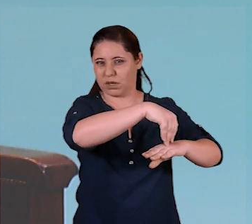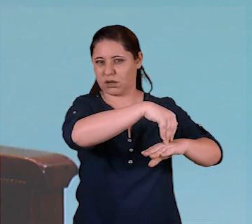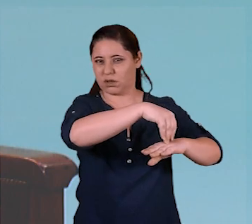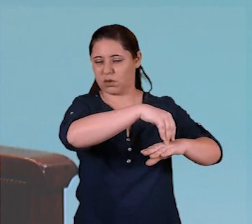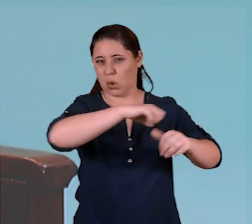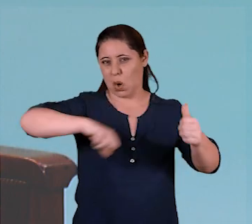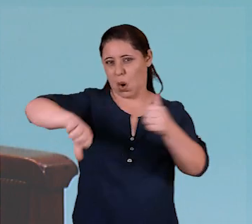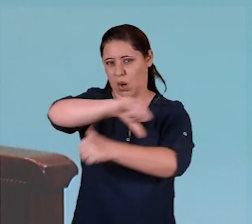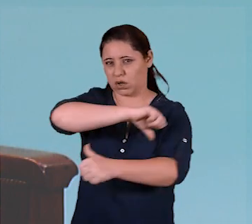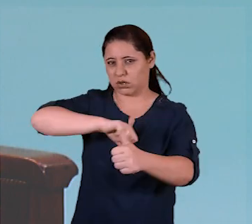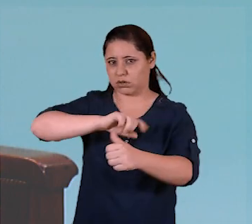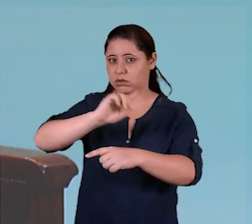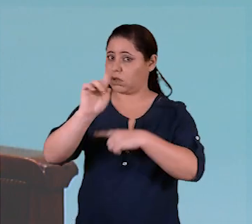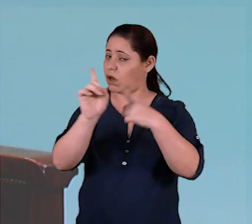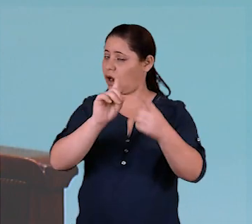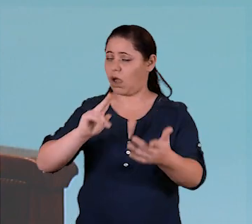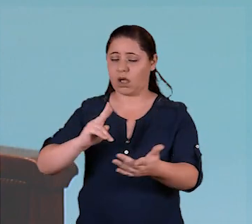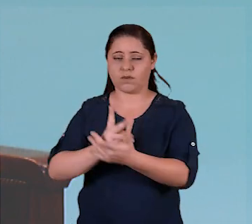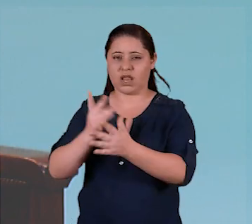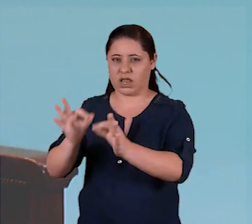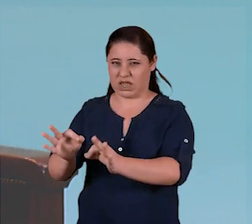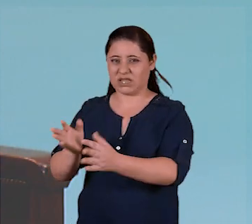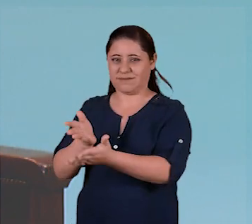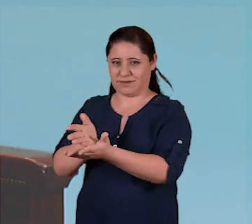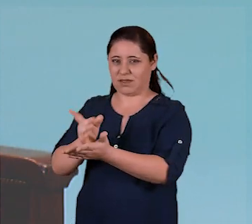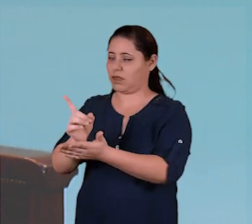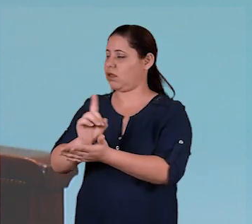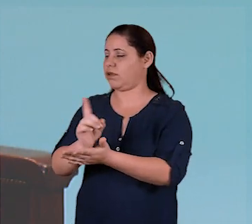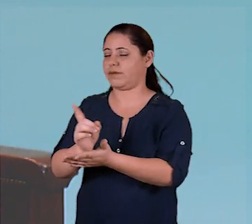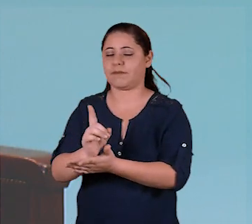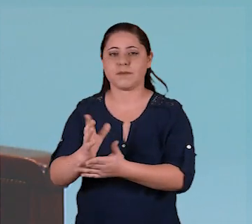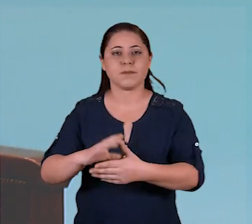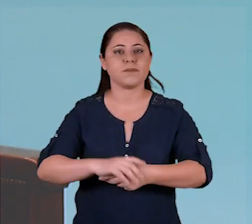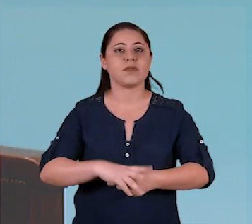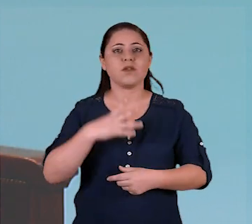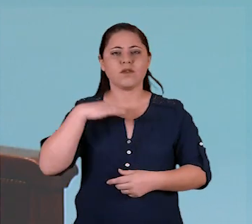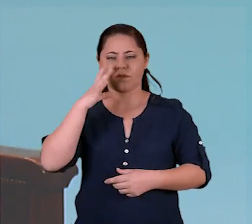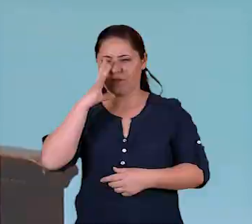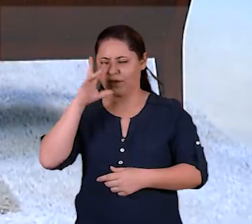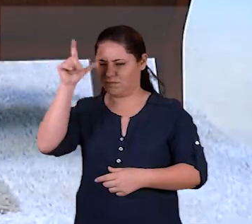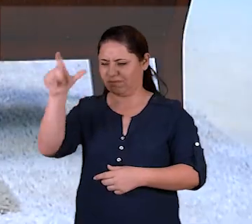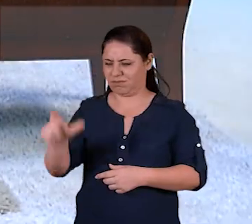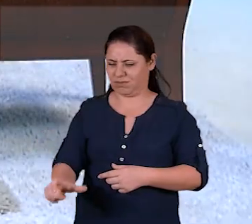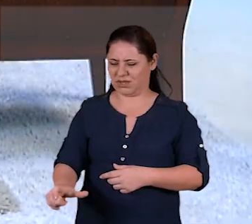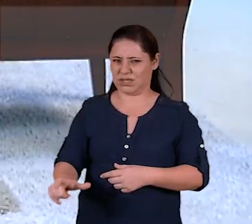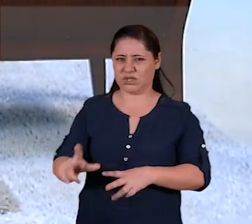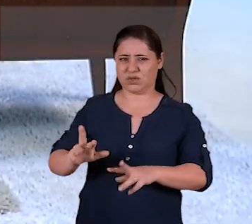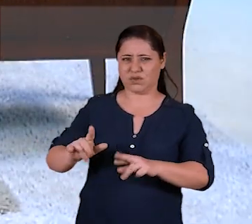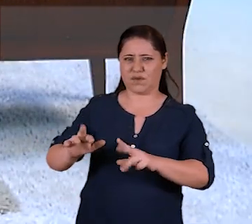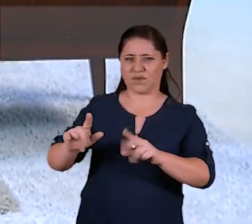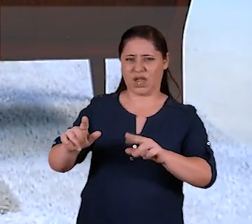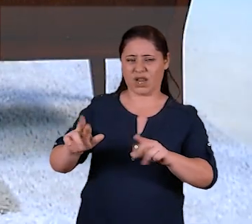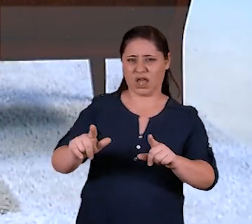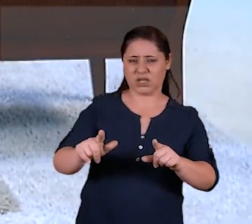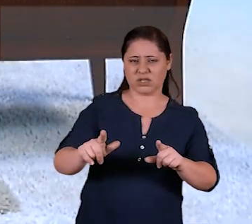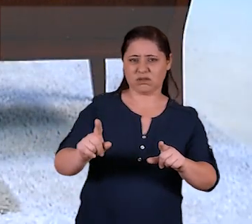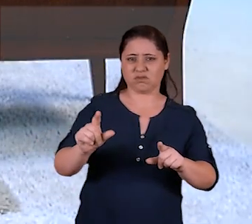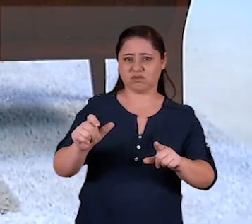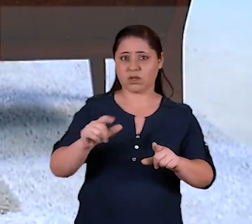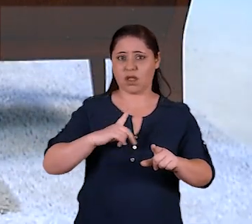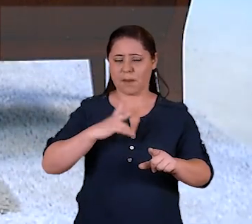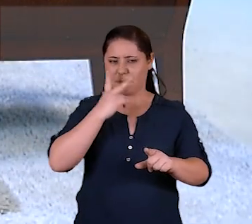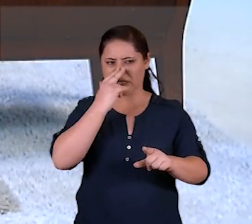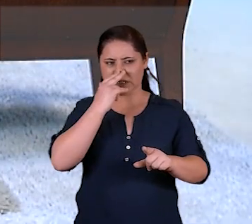ele tivesse feito tudo corretamente. Então, você vê assim o estereótipo, né? Essas diferenças que